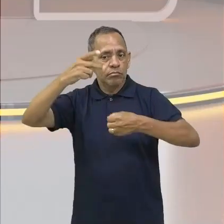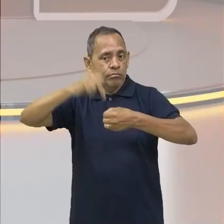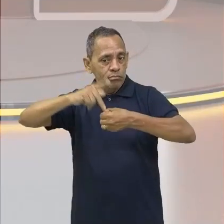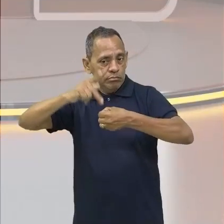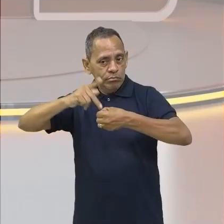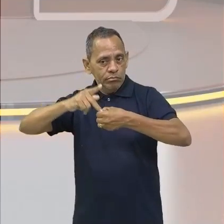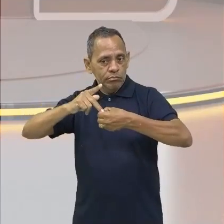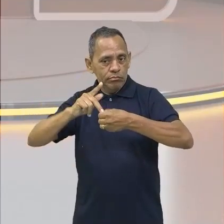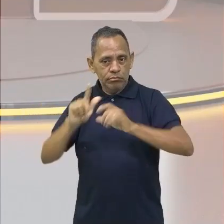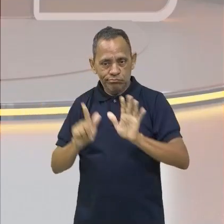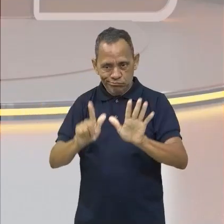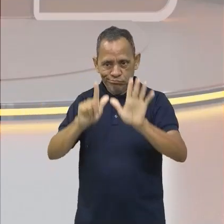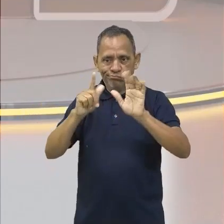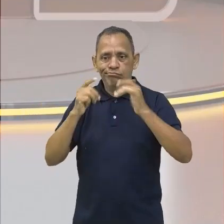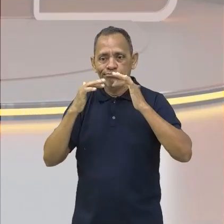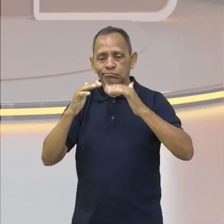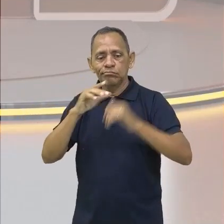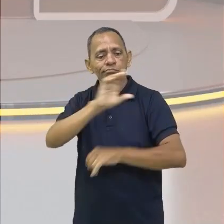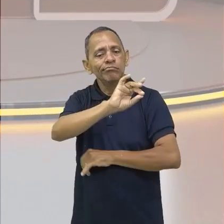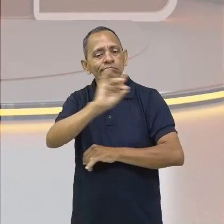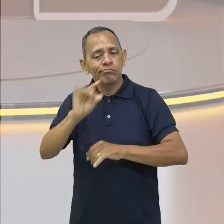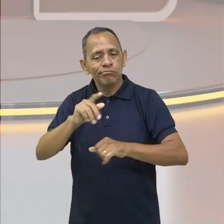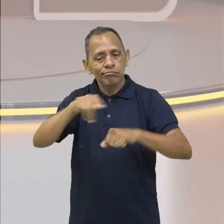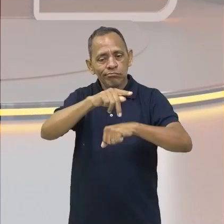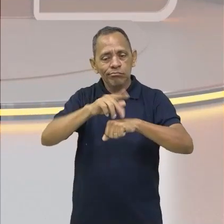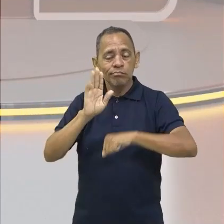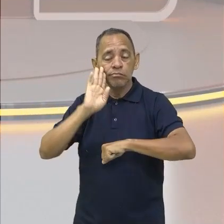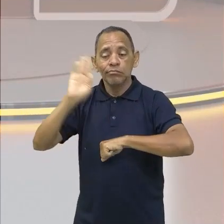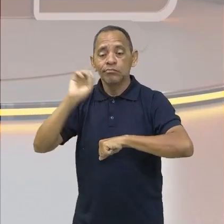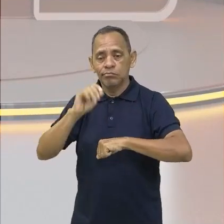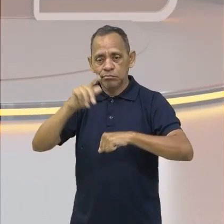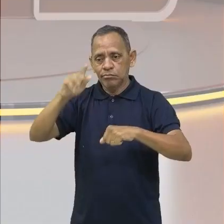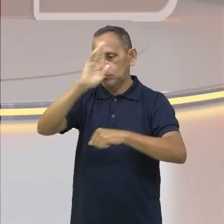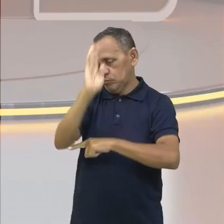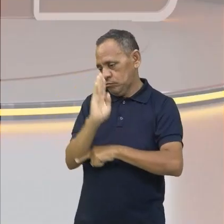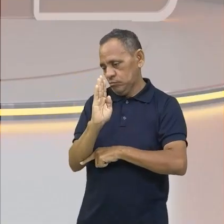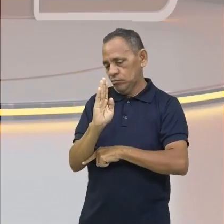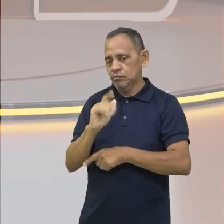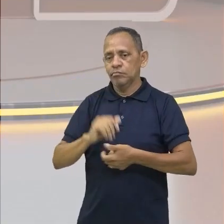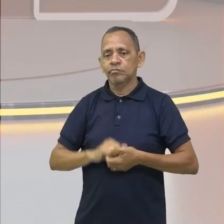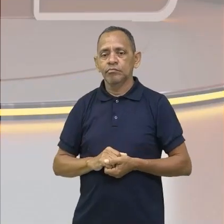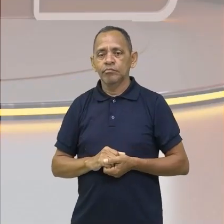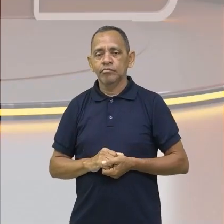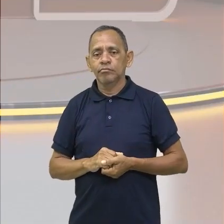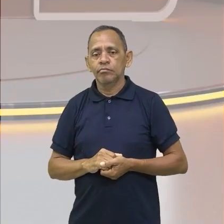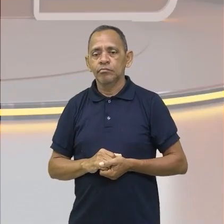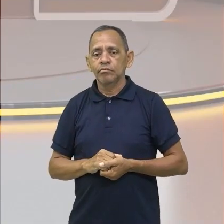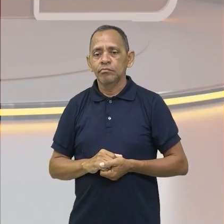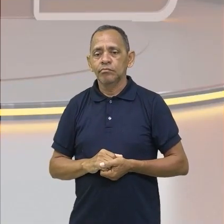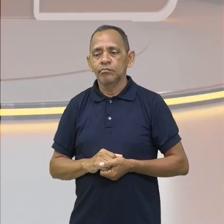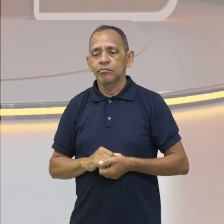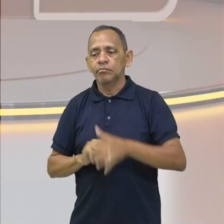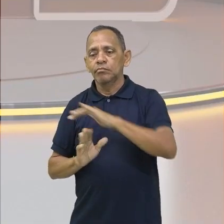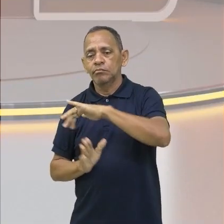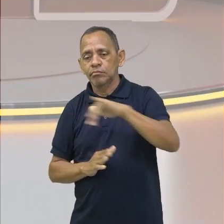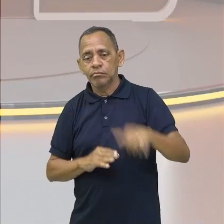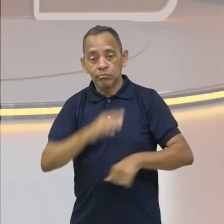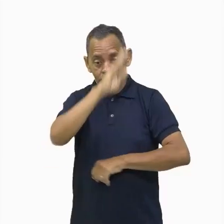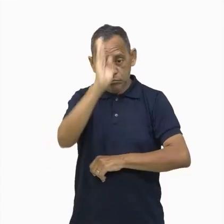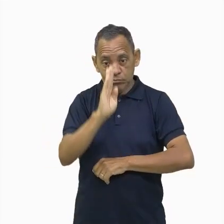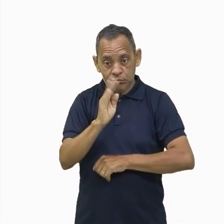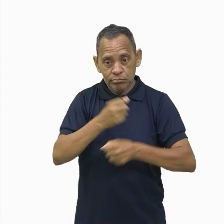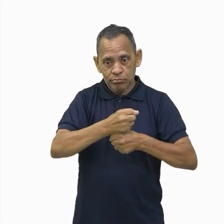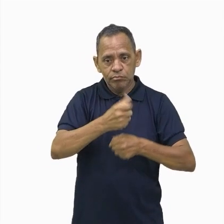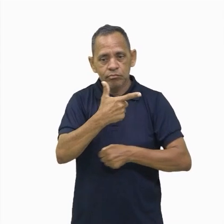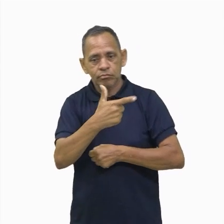natural em cada um desses países, principalmente no Brasil, tá, gente? Então, olha só, no Brasil, no ano de